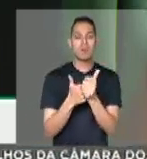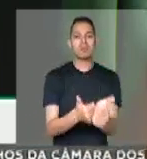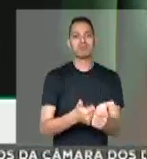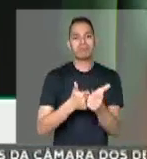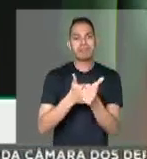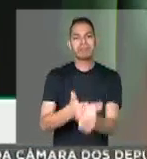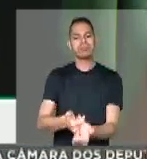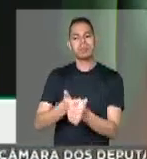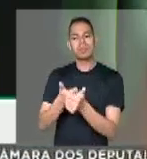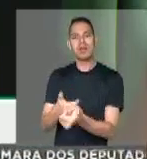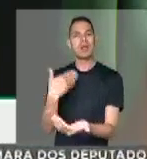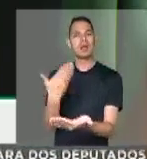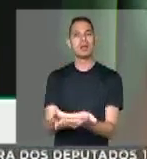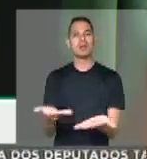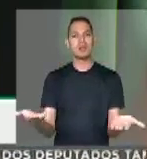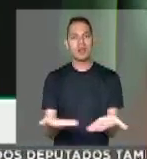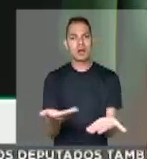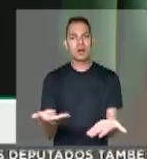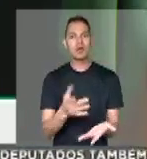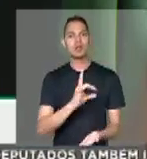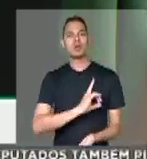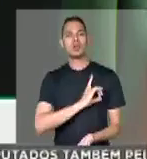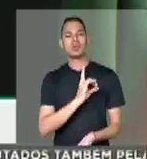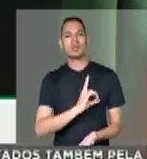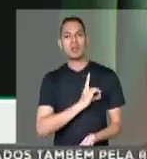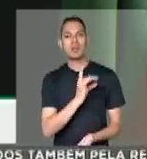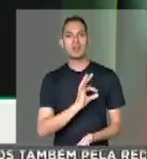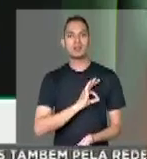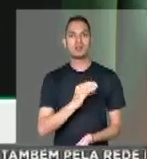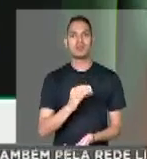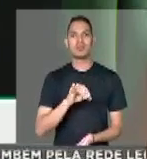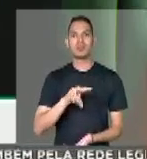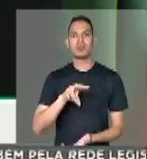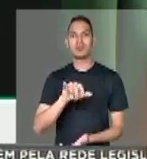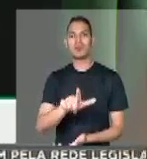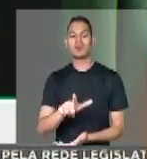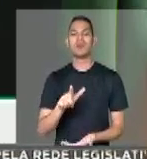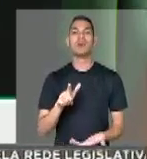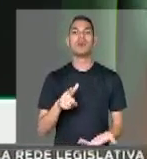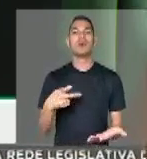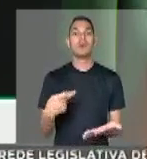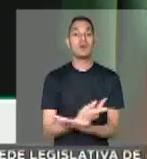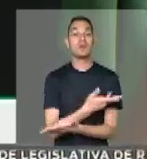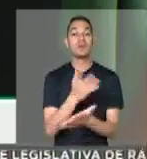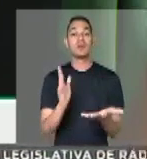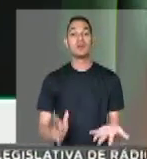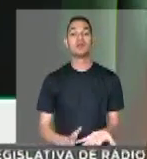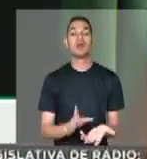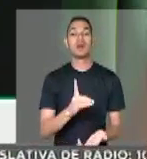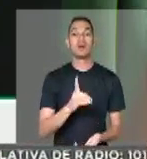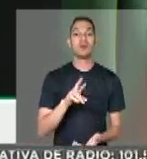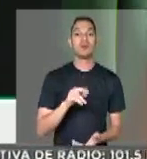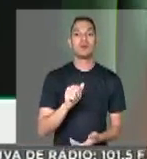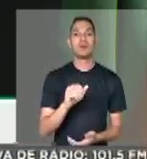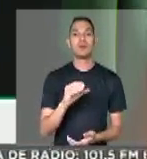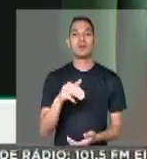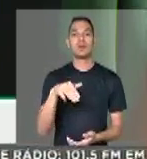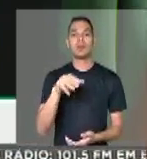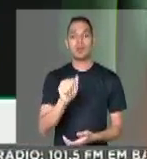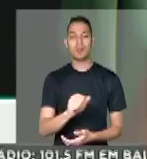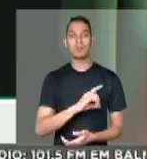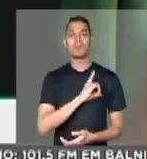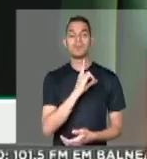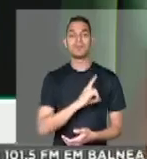que houve e que ainda há aos delegados de Polícia Civil, que levou inclusive à extinção do DRACMA,